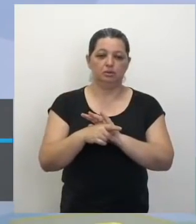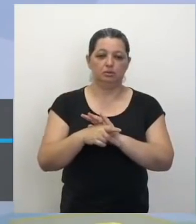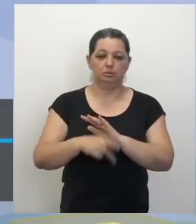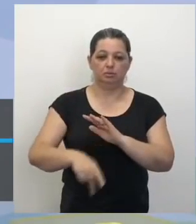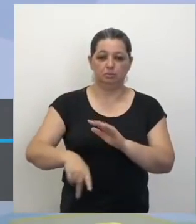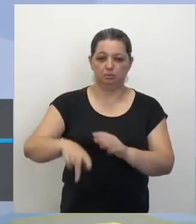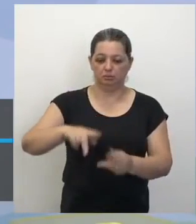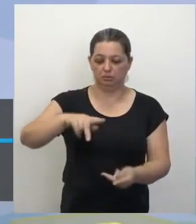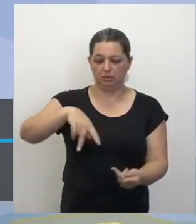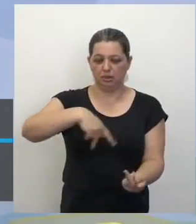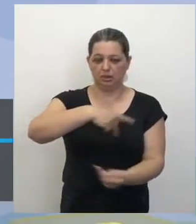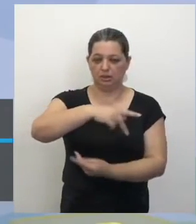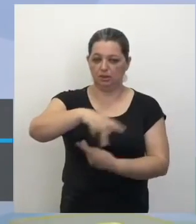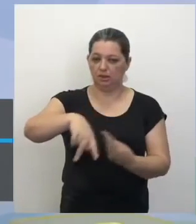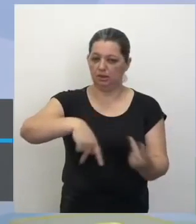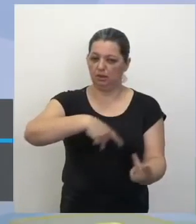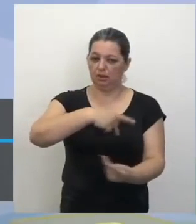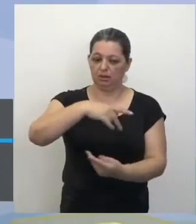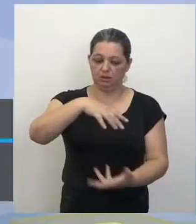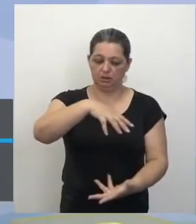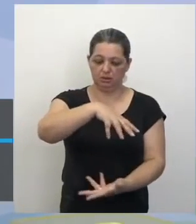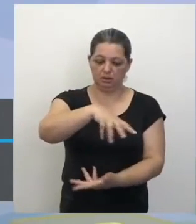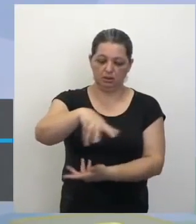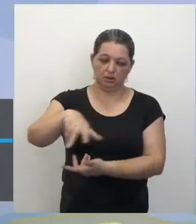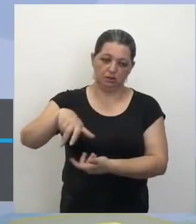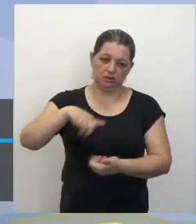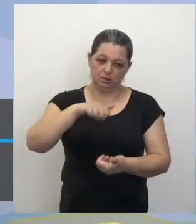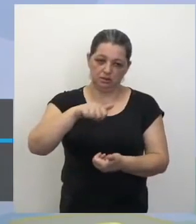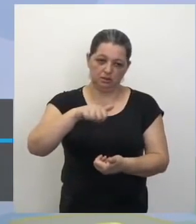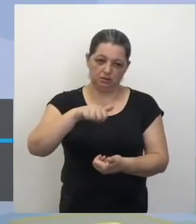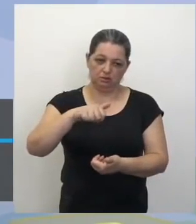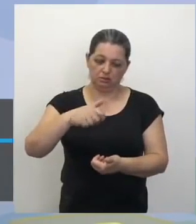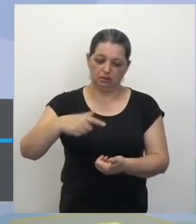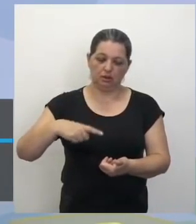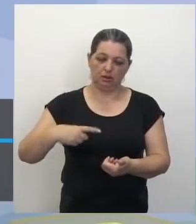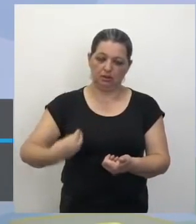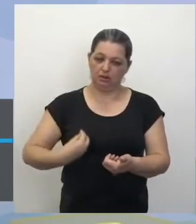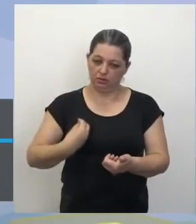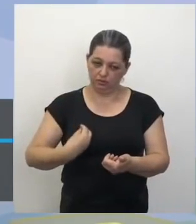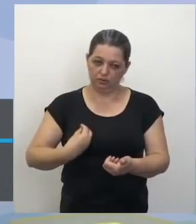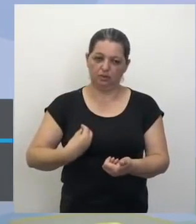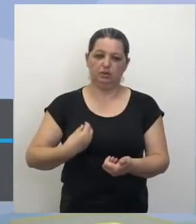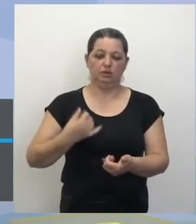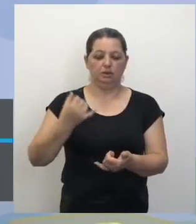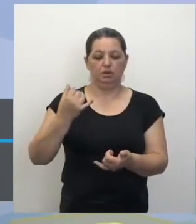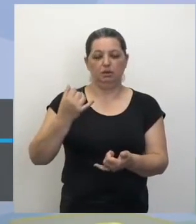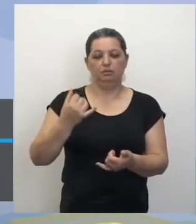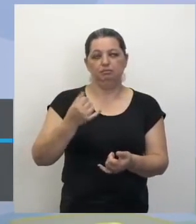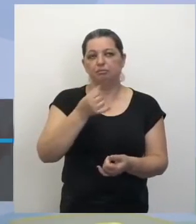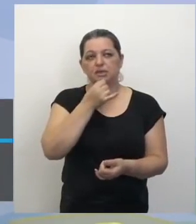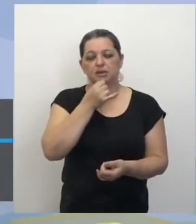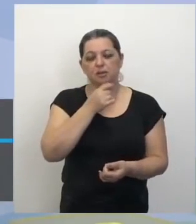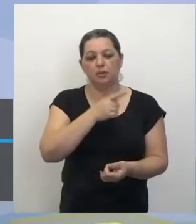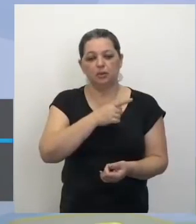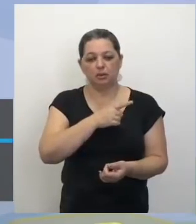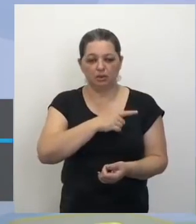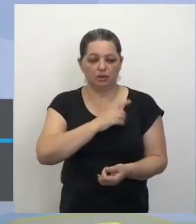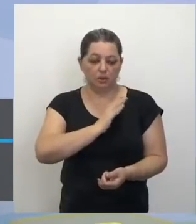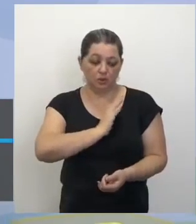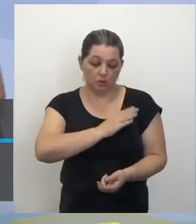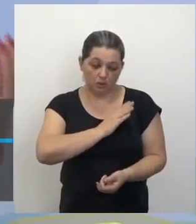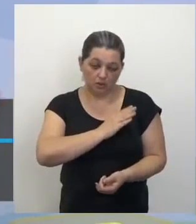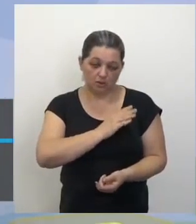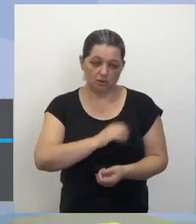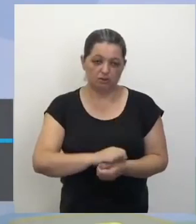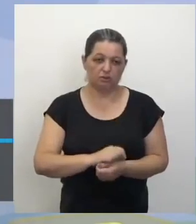planeta, né? A própria Terra, como ser vivo, né, tem um coração, tem toda a